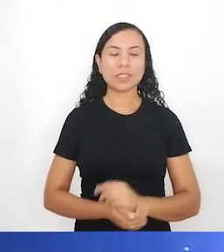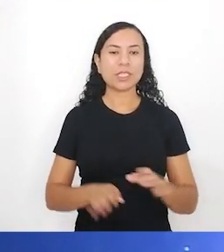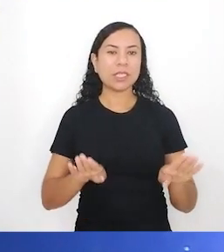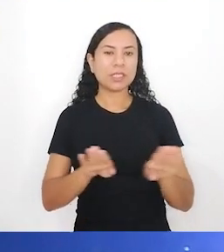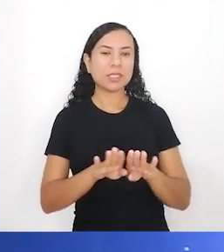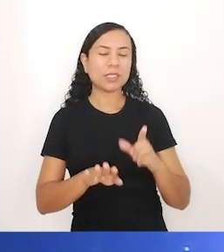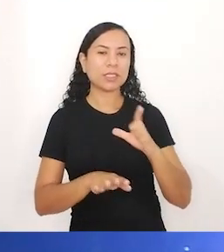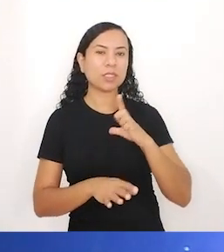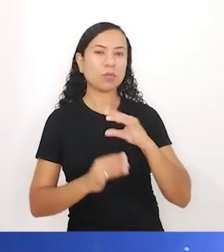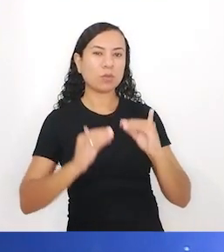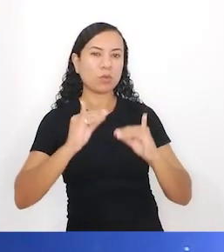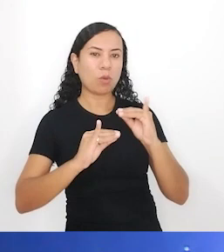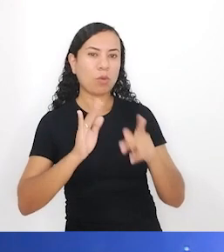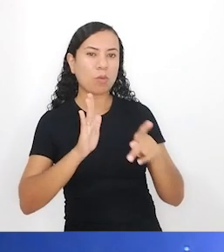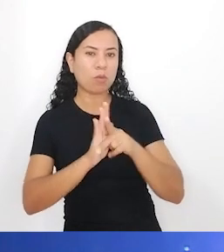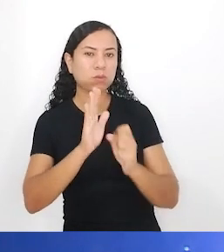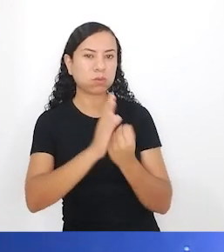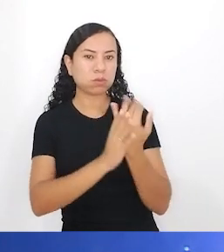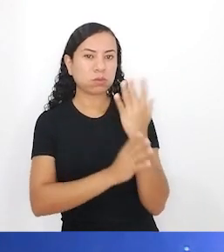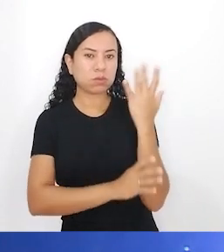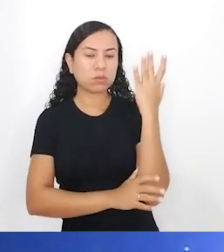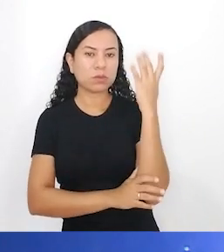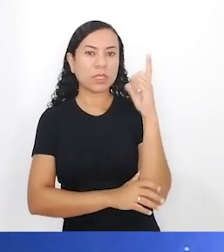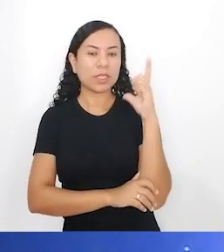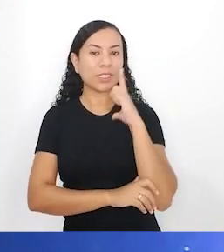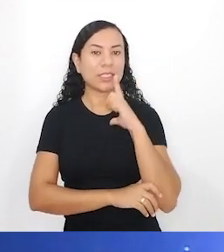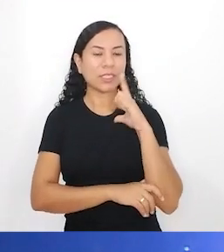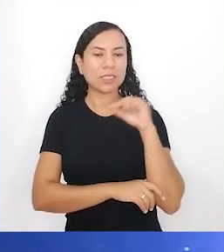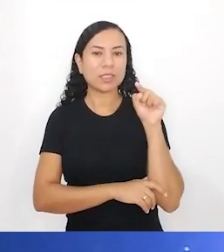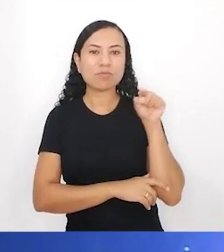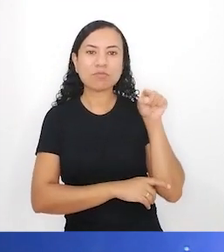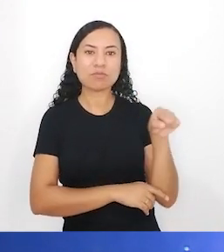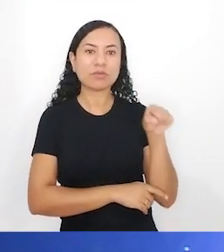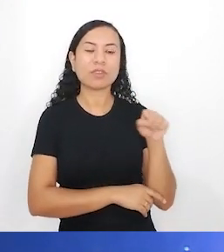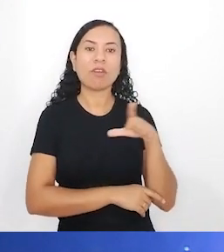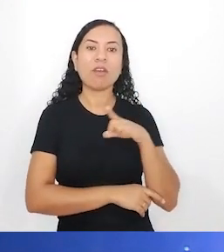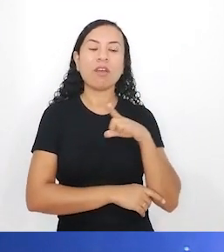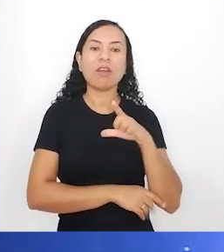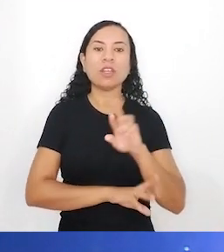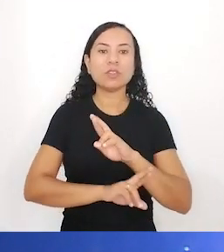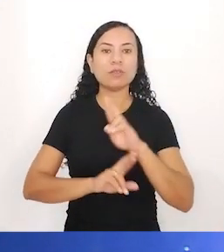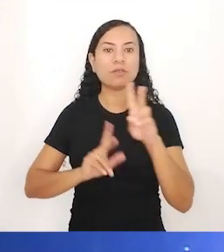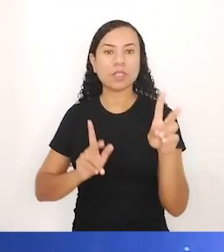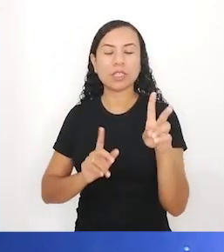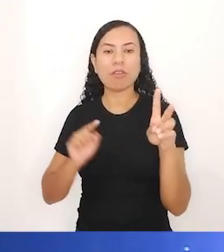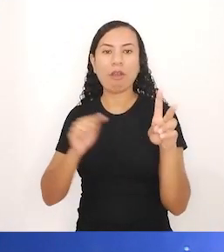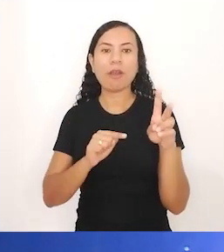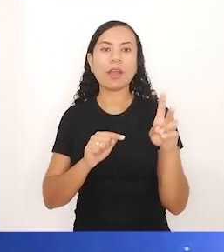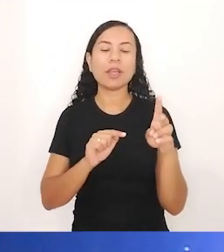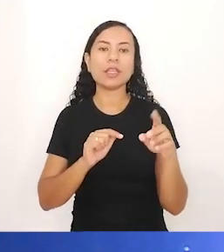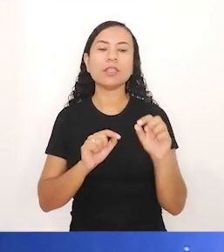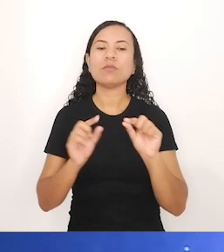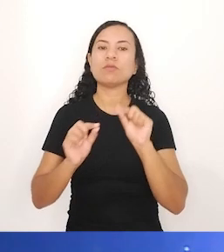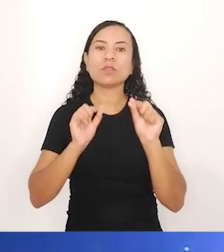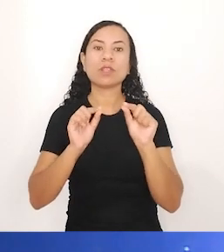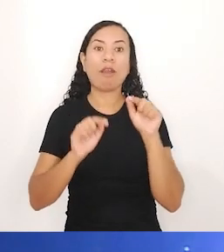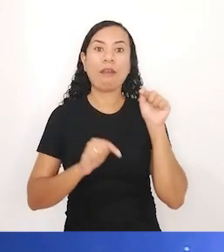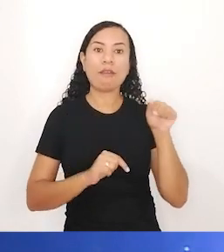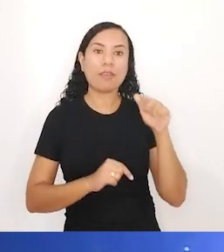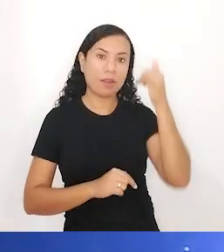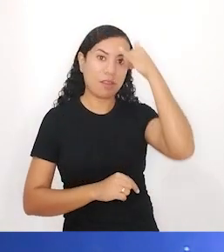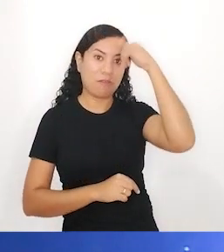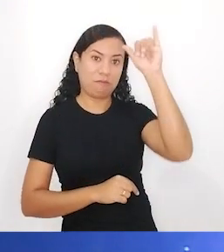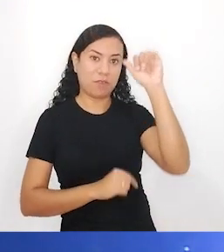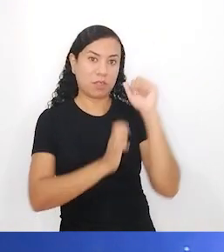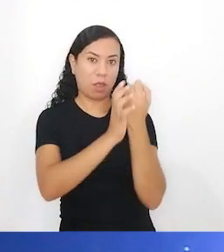Ácido abscísico, outro tipo de hormônio vegetal. Esse hormônio aqui, diferentemente dos outros, não atua no crescimento da planta. Pelo contrário, ele